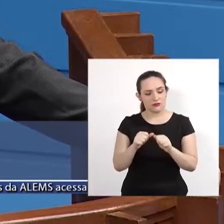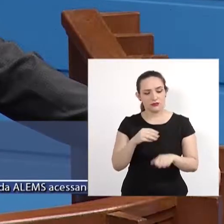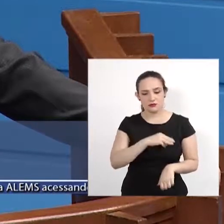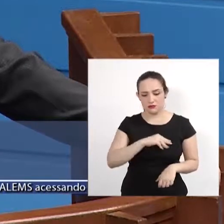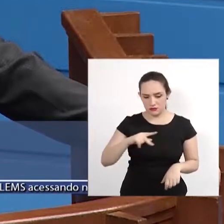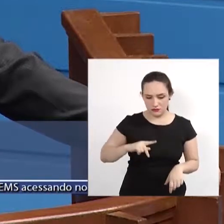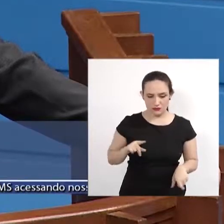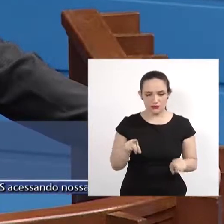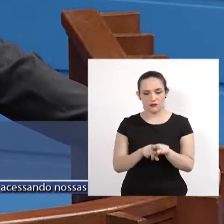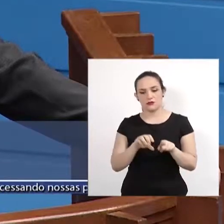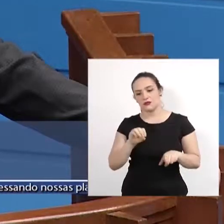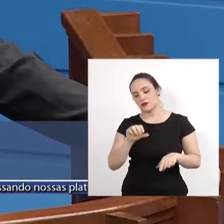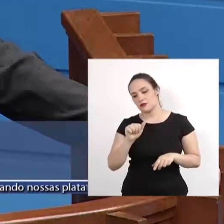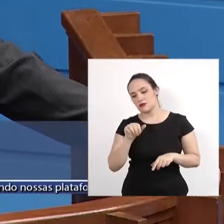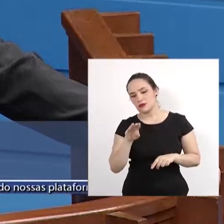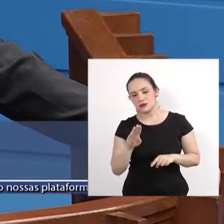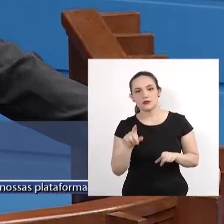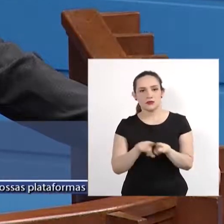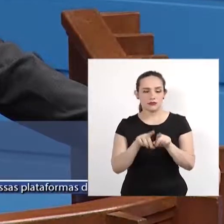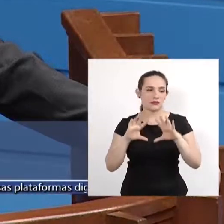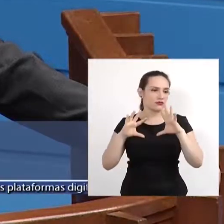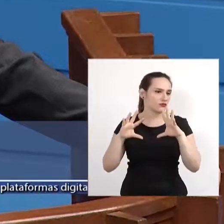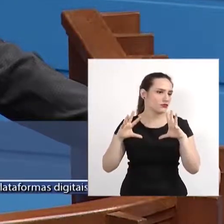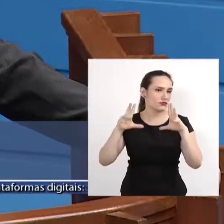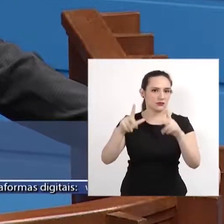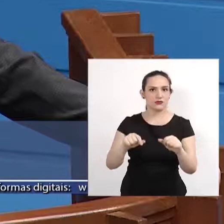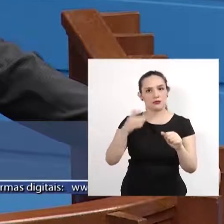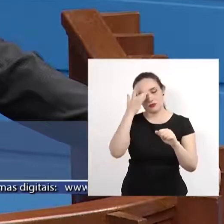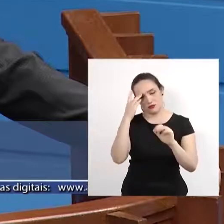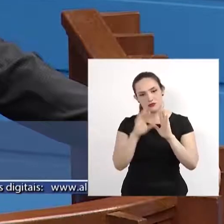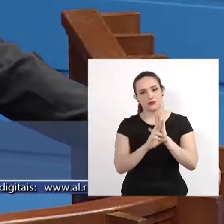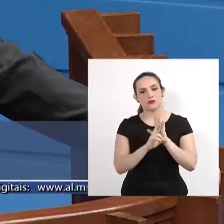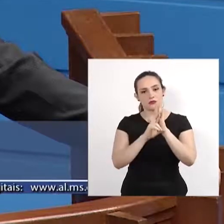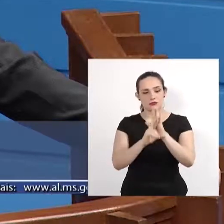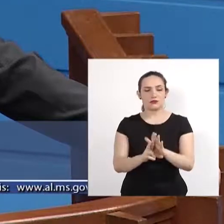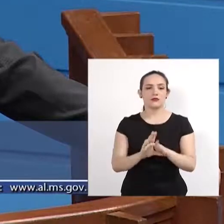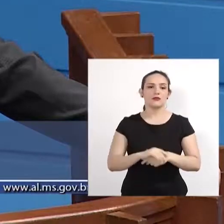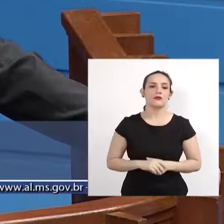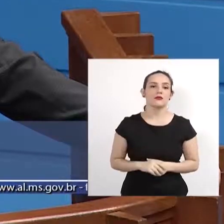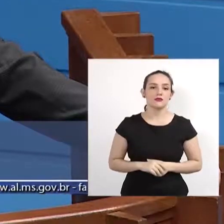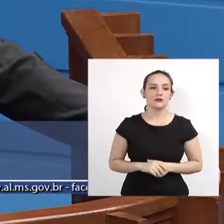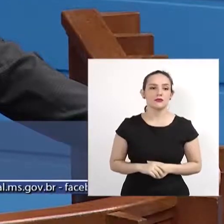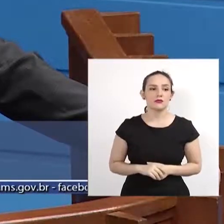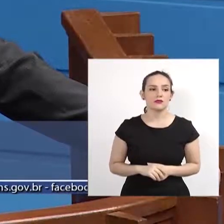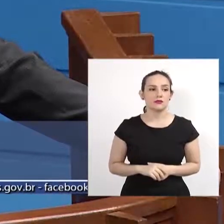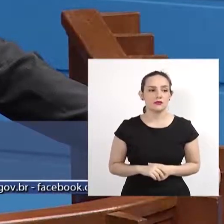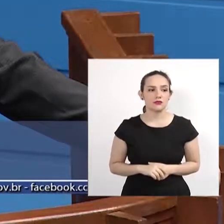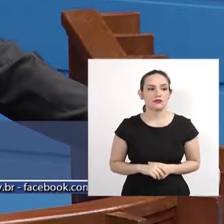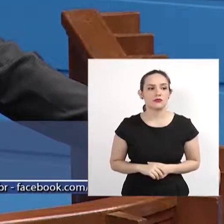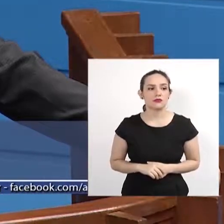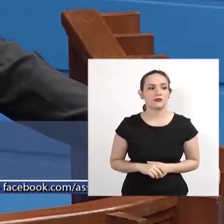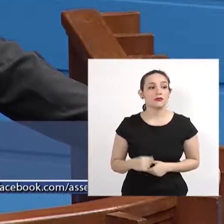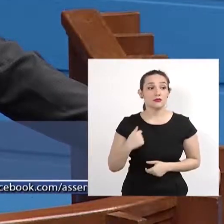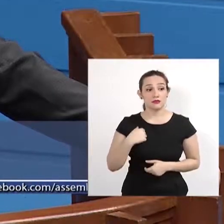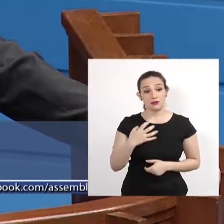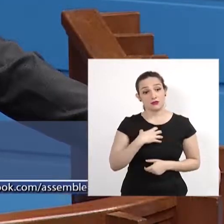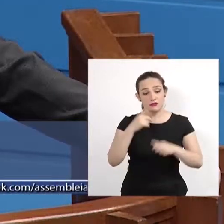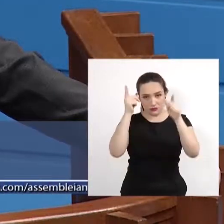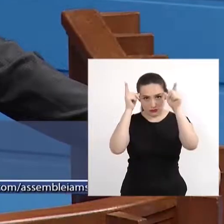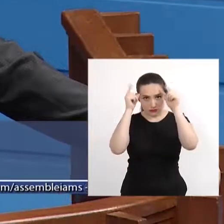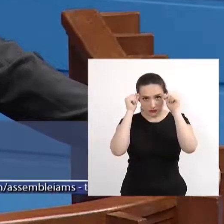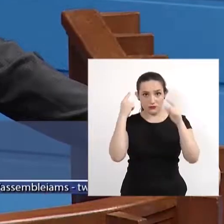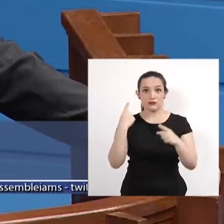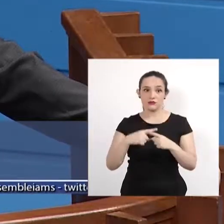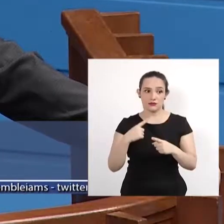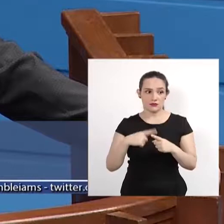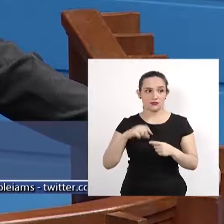OAB, enfim, com todos os representantes da sociedade organizada. E digo que hoje estou aliviado porque